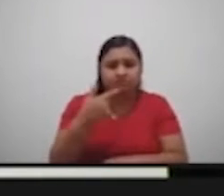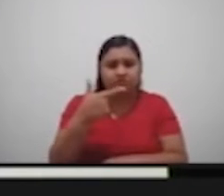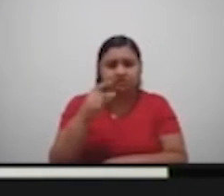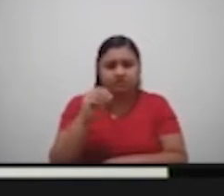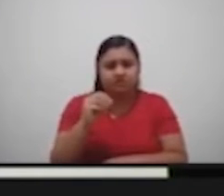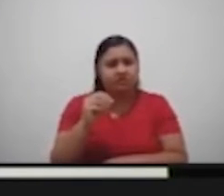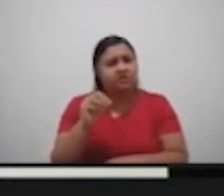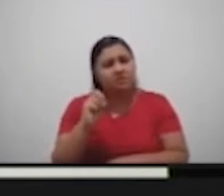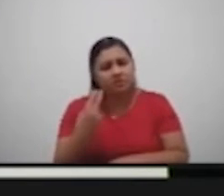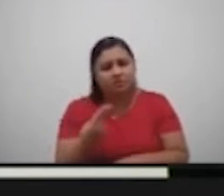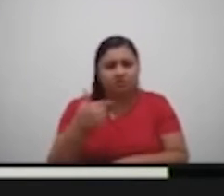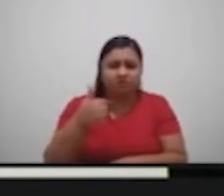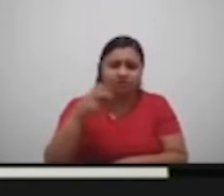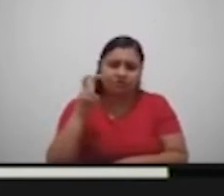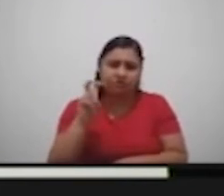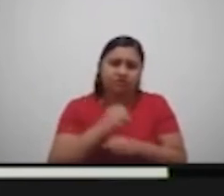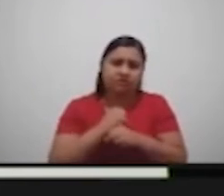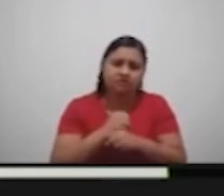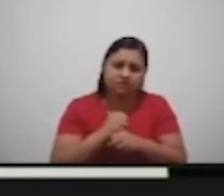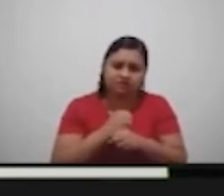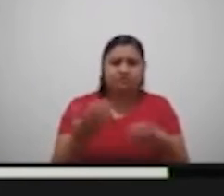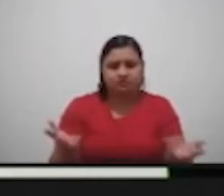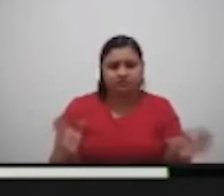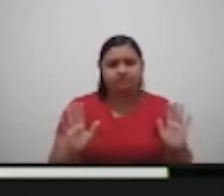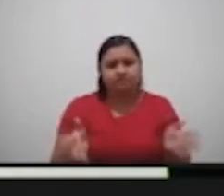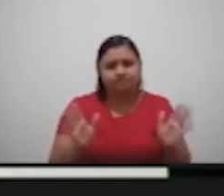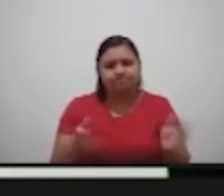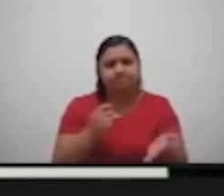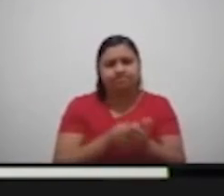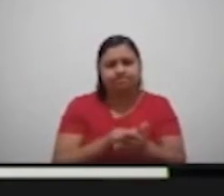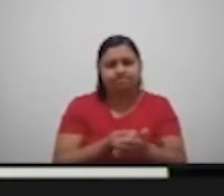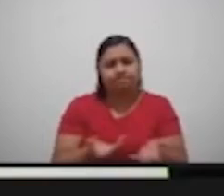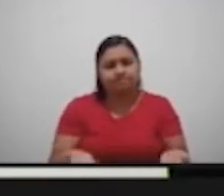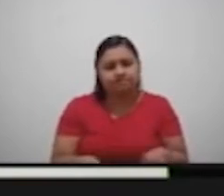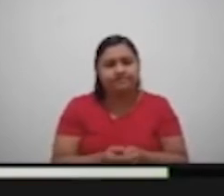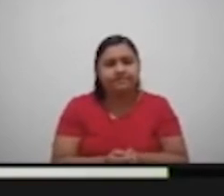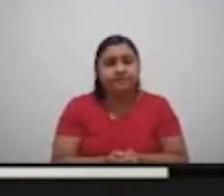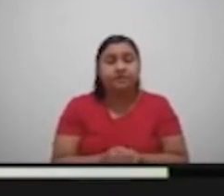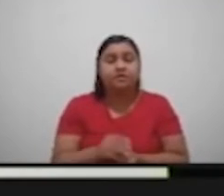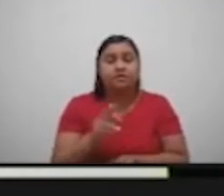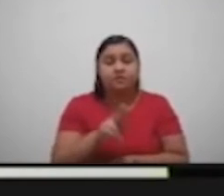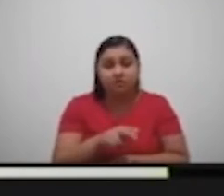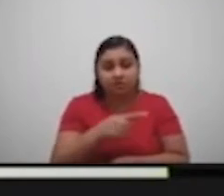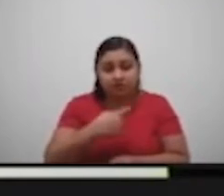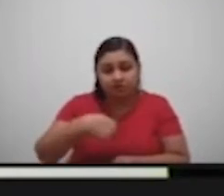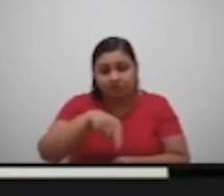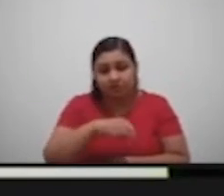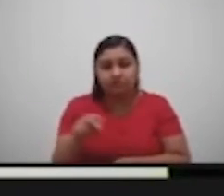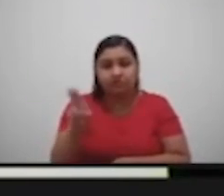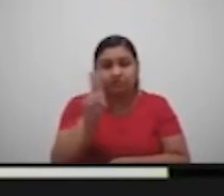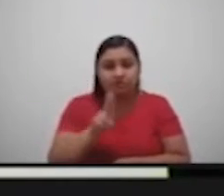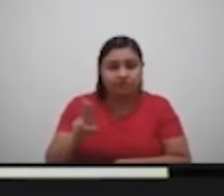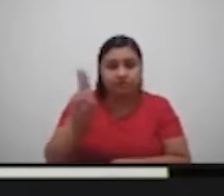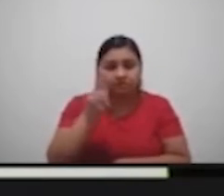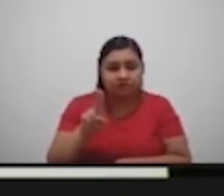ideia, se nós conseguíssemos utilizar todo o crédito tributário que está nas mãos da Energisa, 1 bilhão